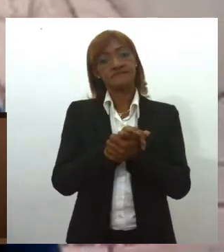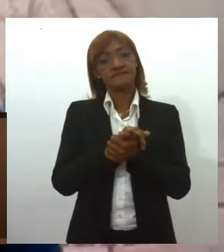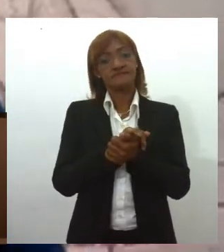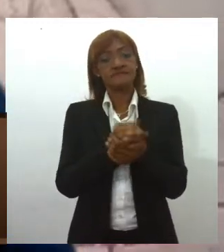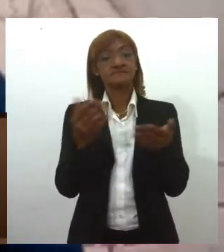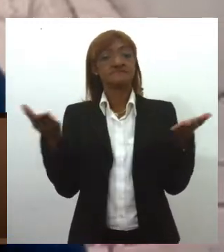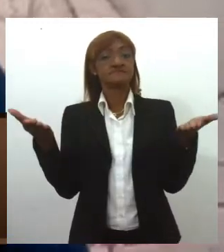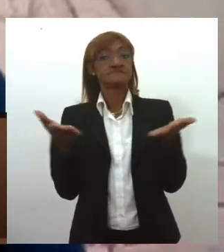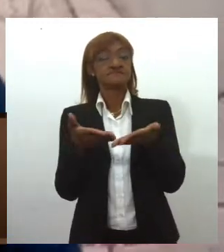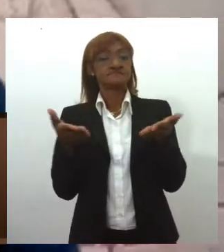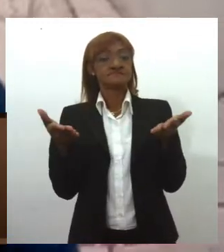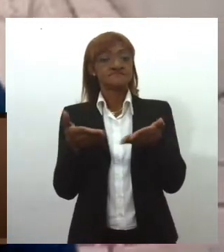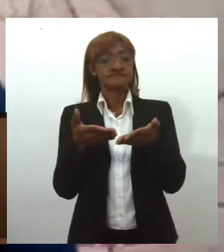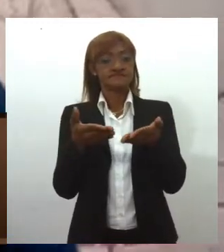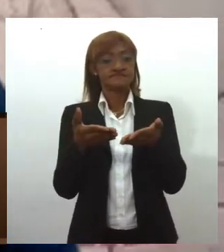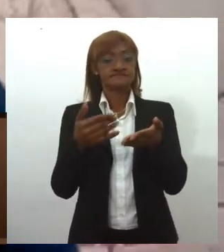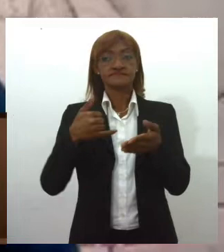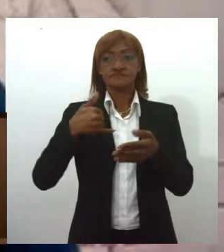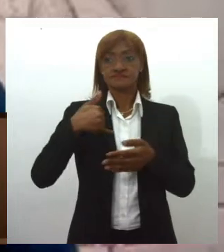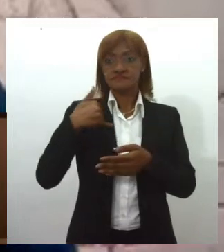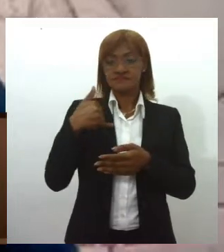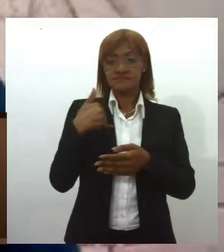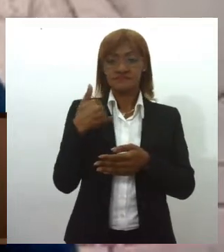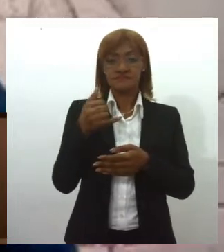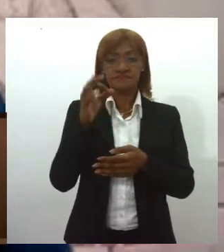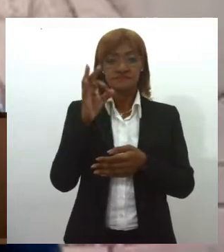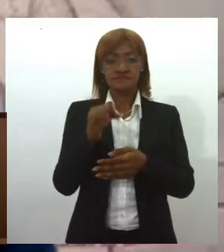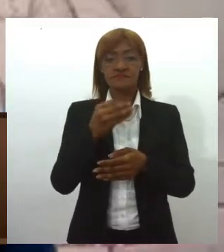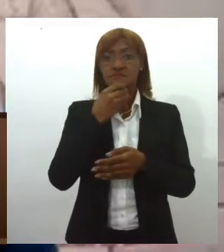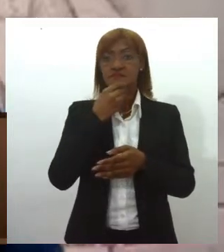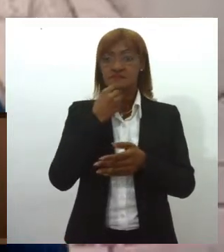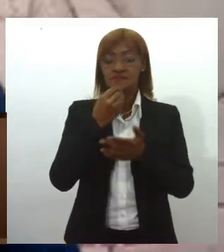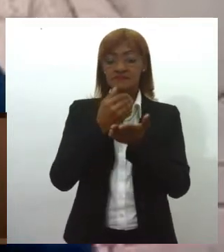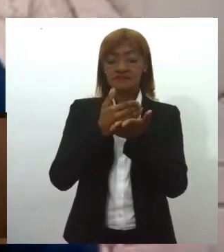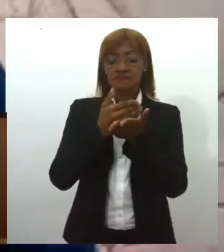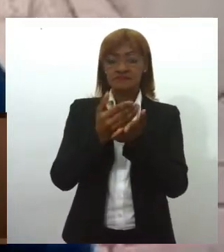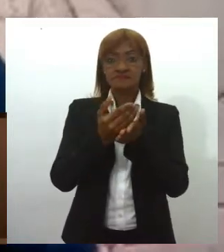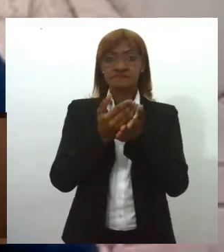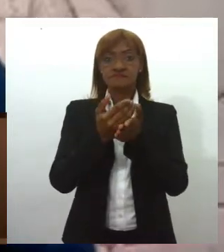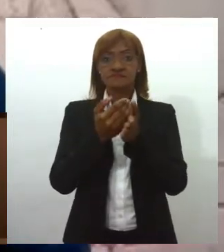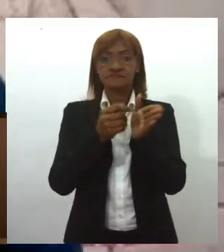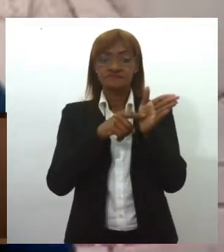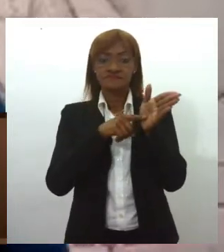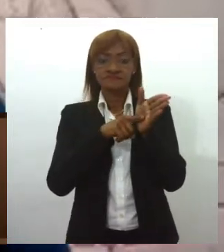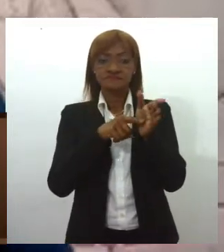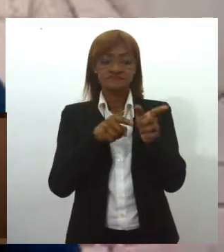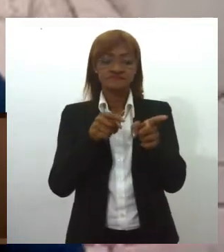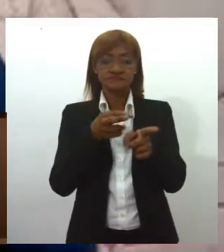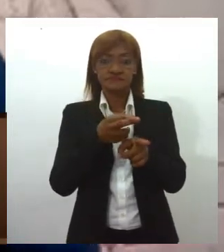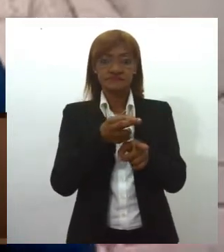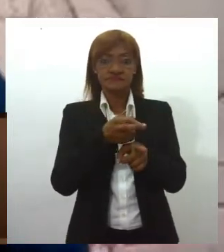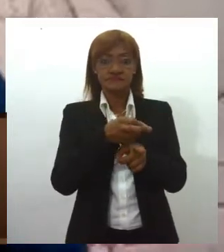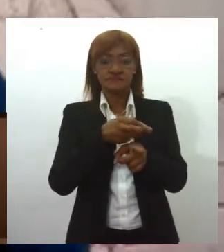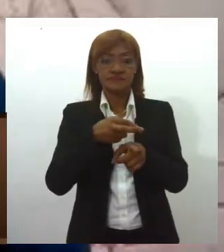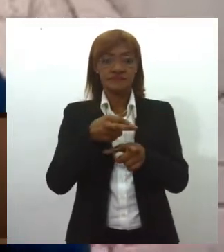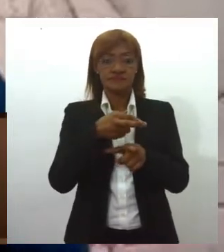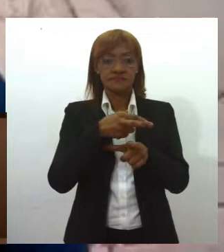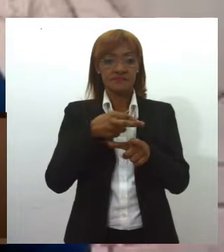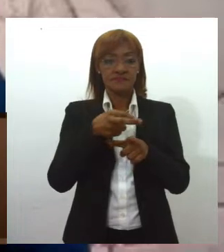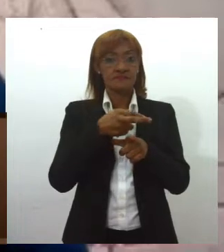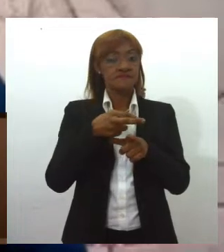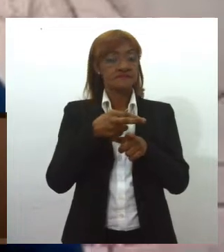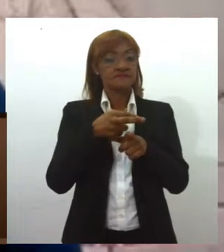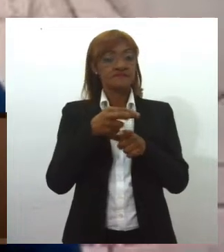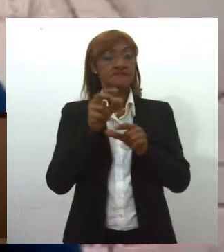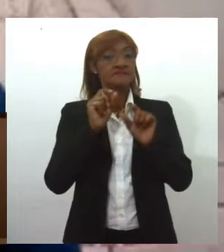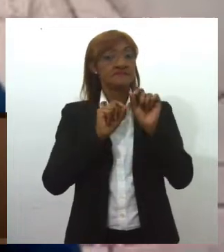dia, a idade recomendada para os homens iniciarem esse rastreamento, na maioria dos homens, isso recomendações da